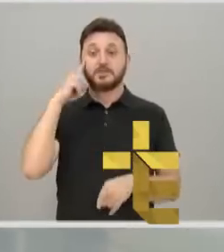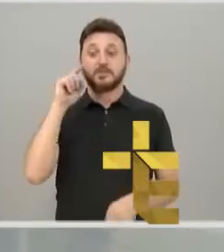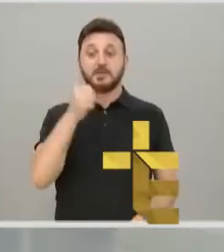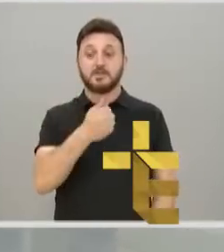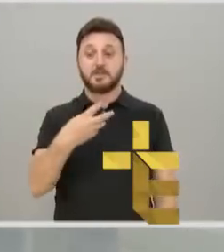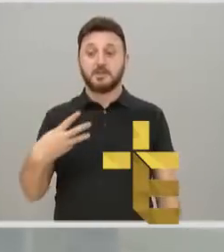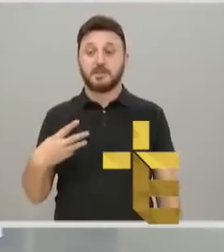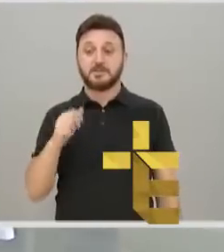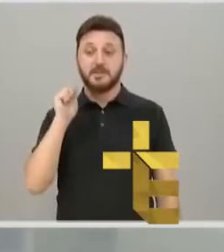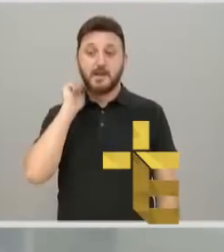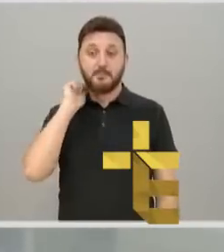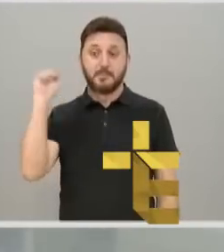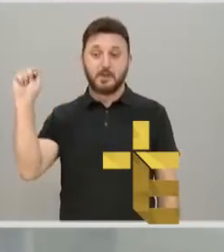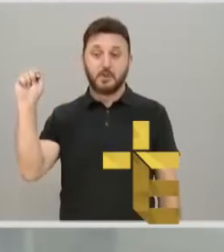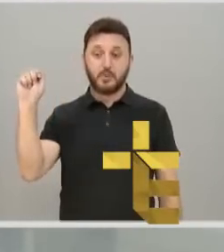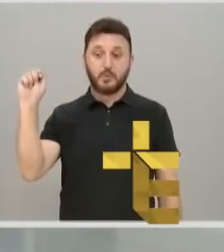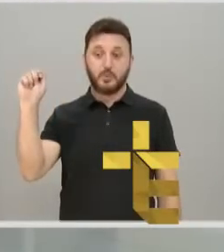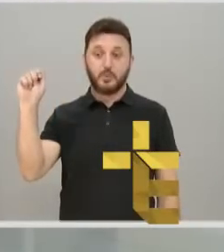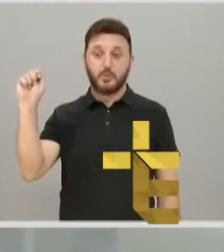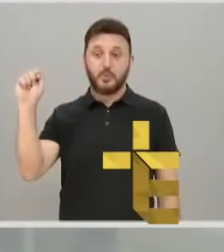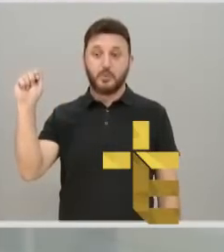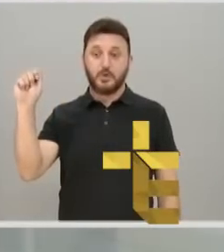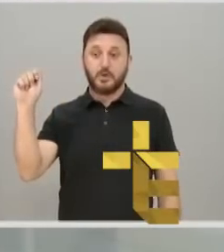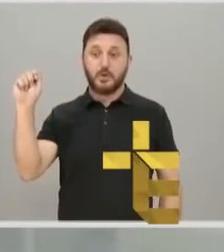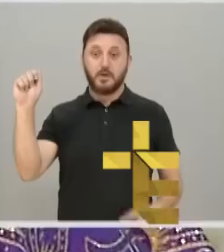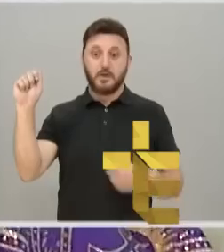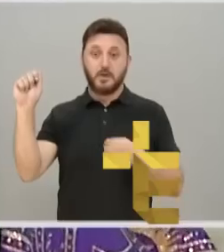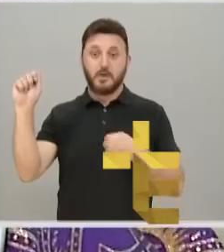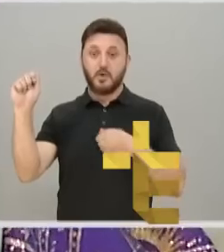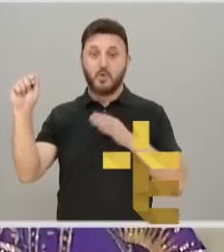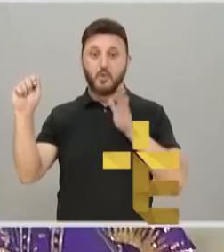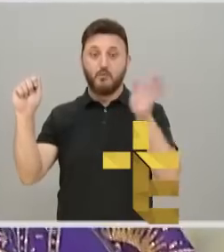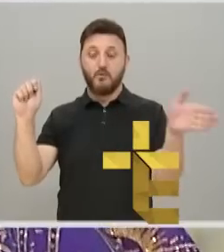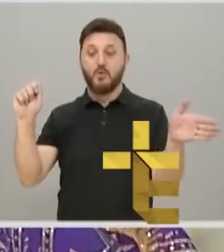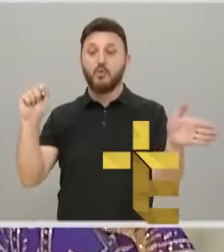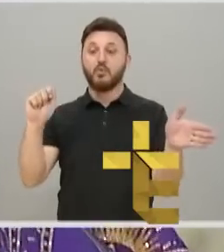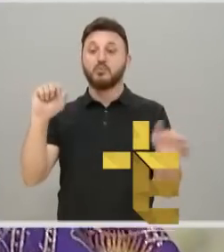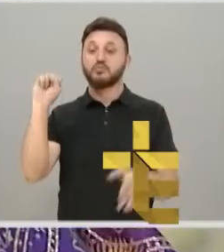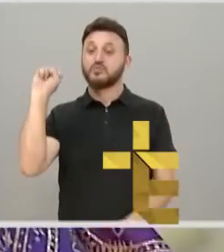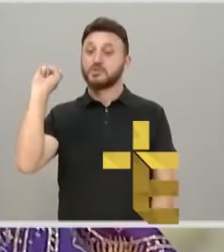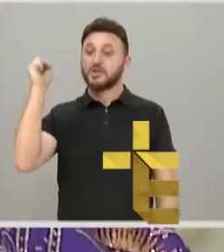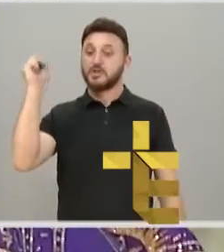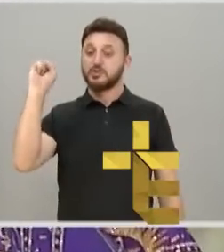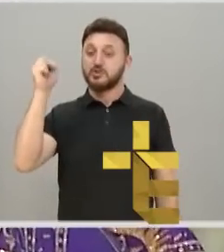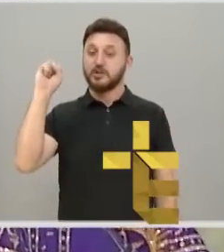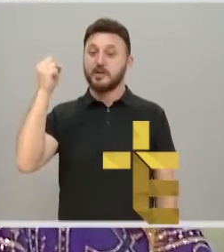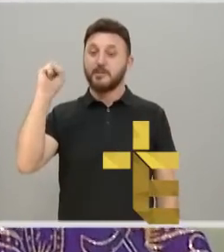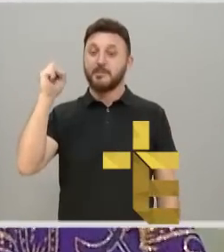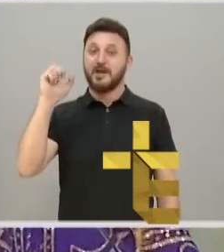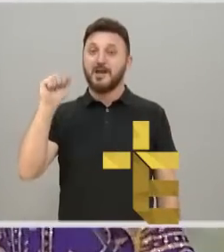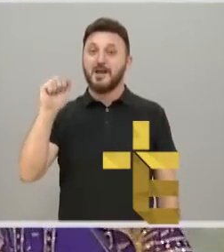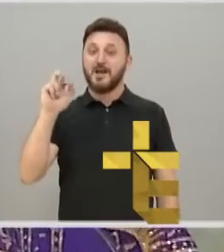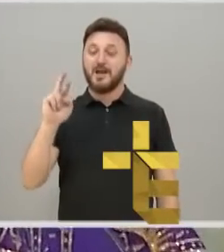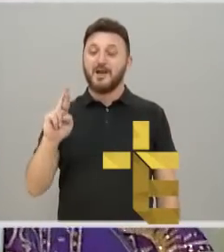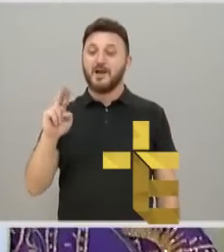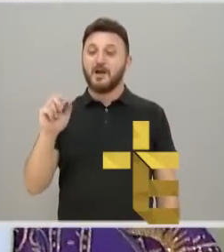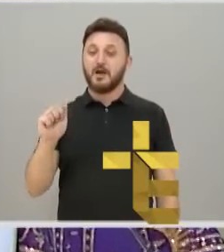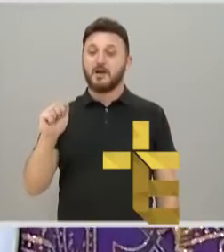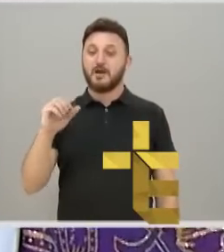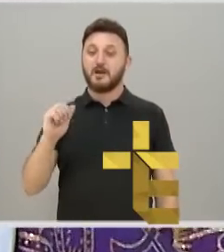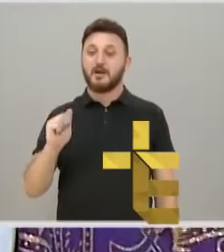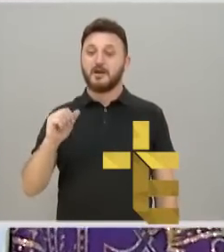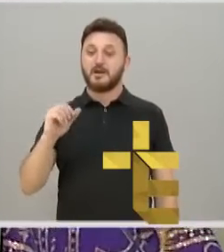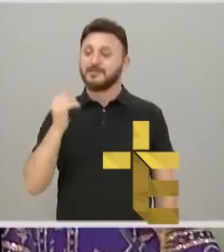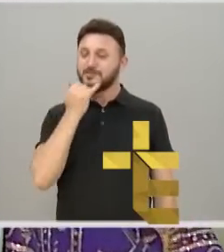abril, eu estarei em Aracaju, fazendo no ginásio Constâncio